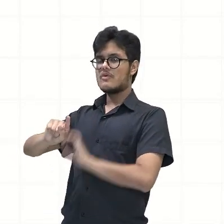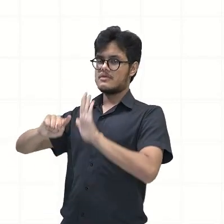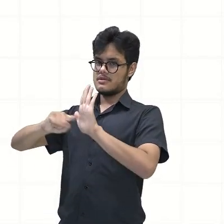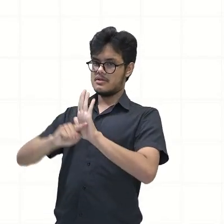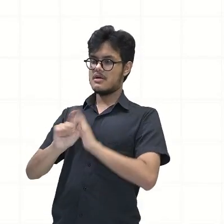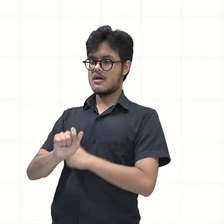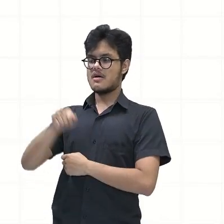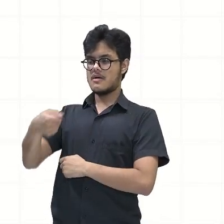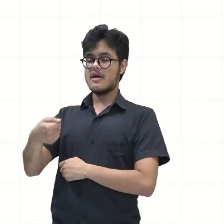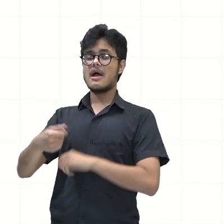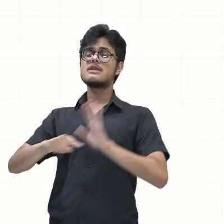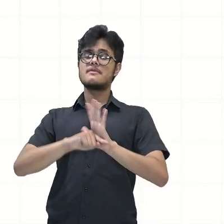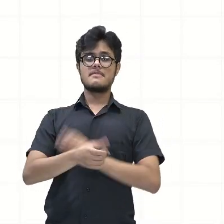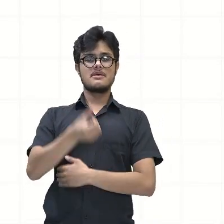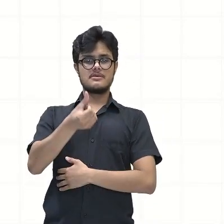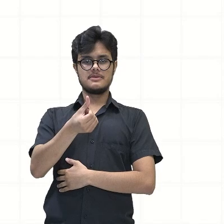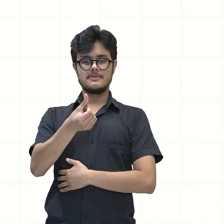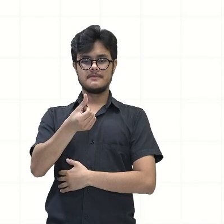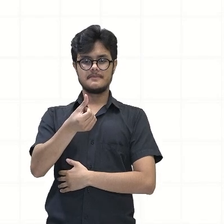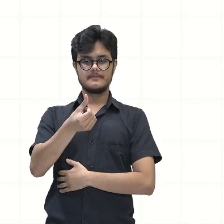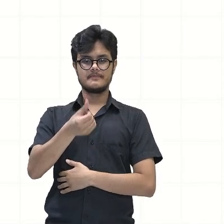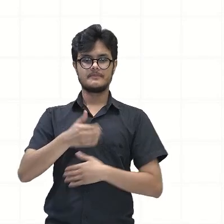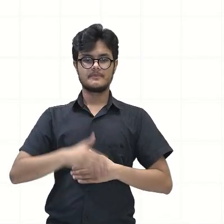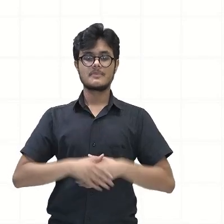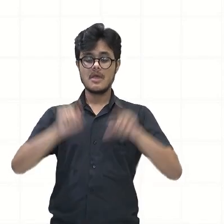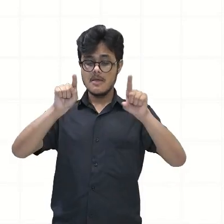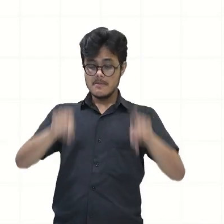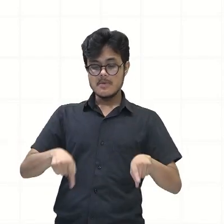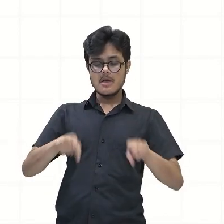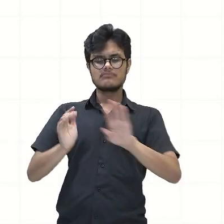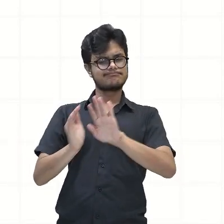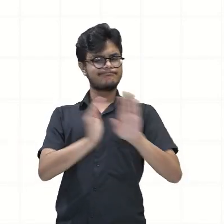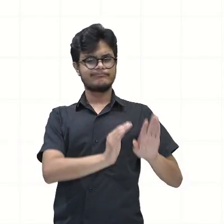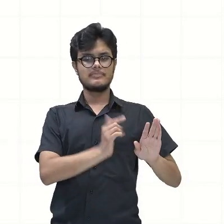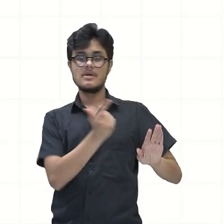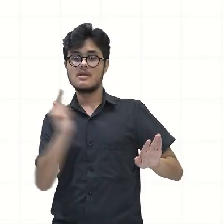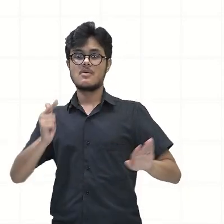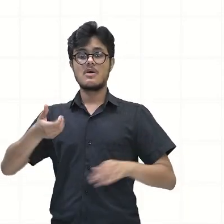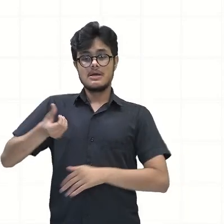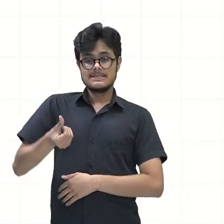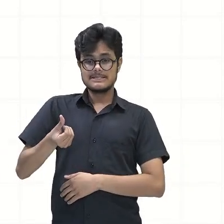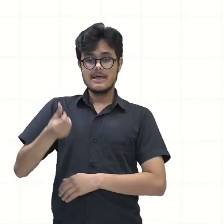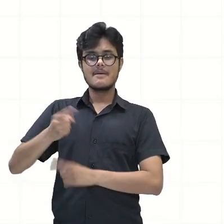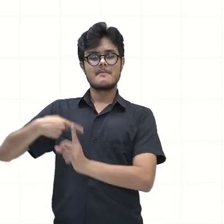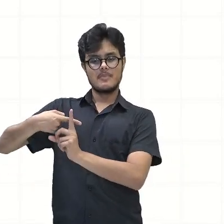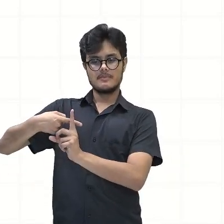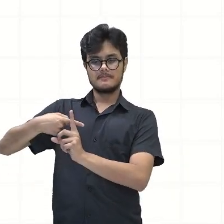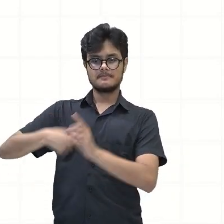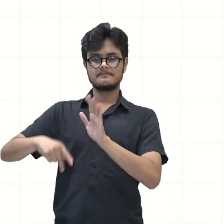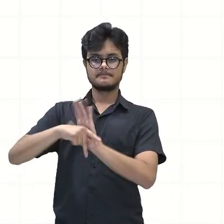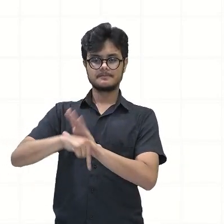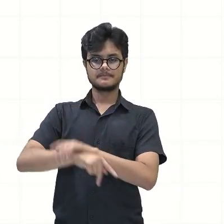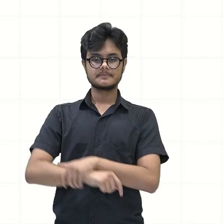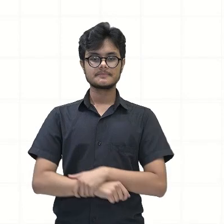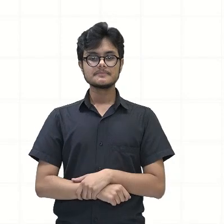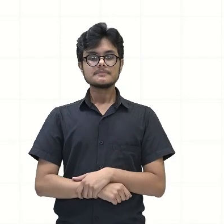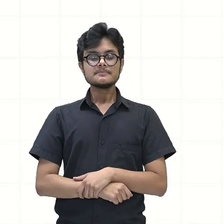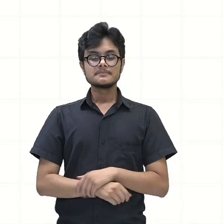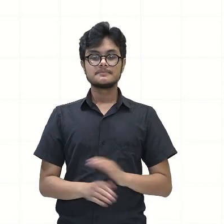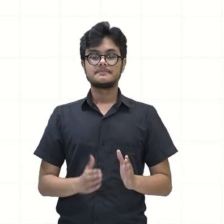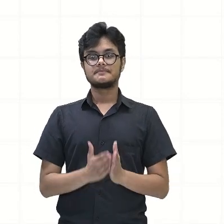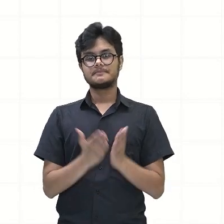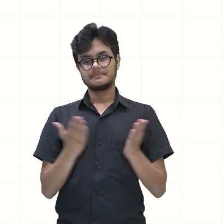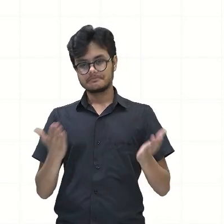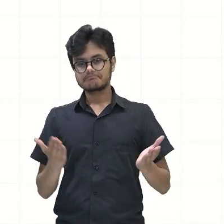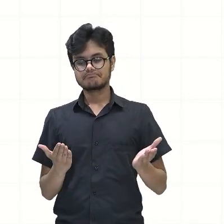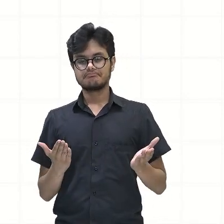ser o próprio 6, né? A gente tira do módulo, deixando ele positivo. Então, essa distância